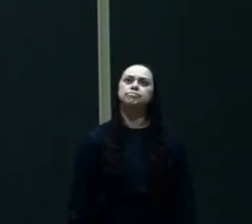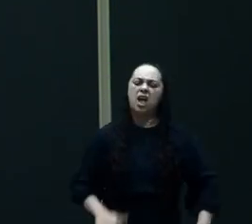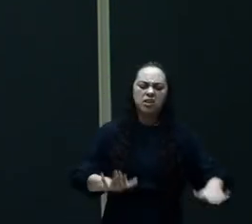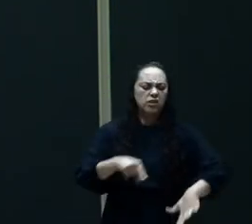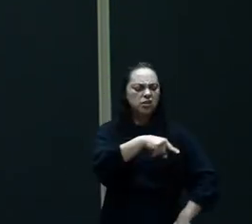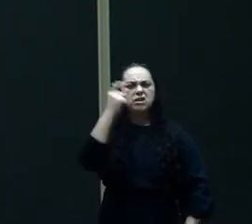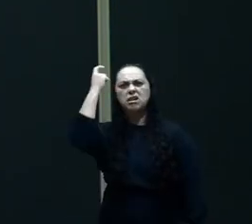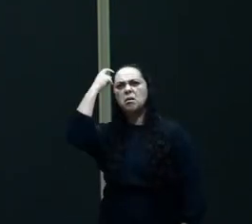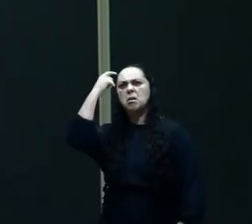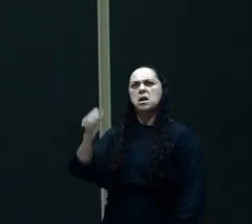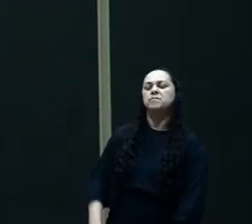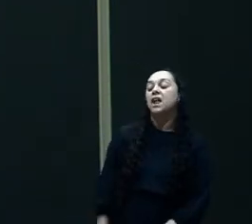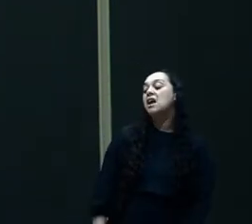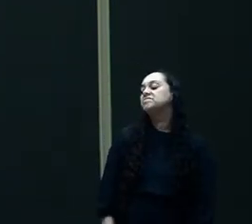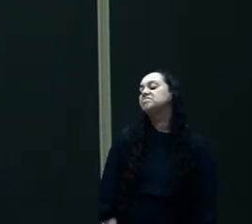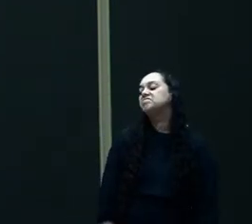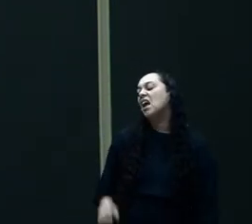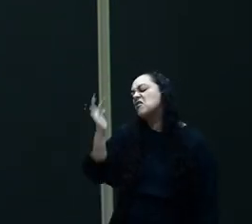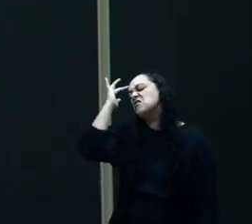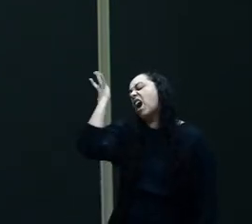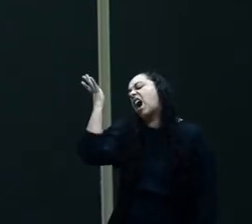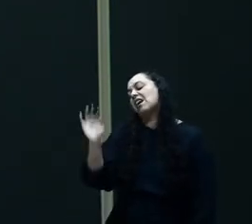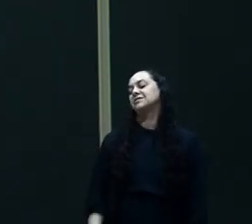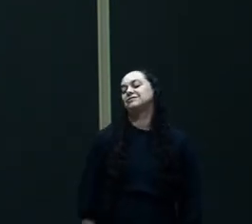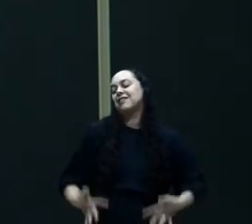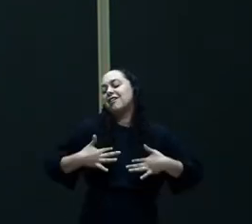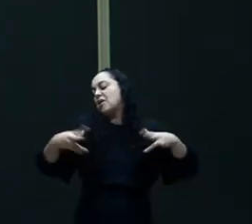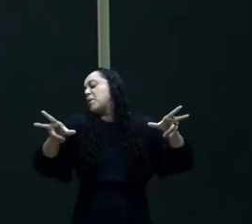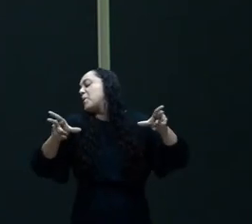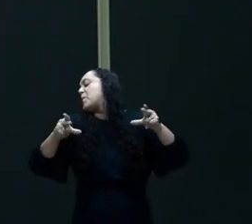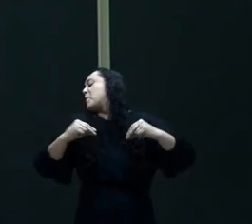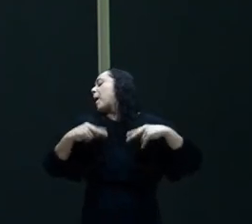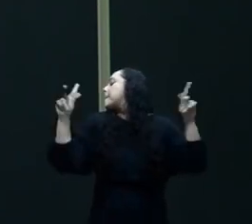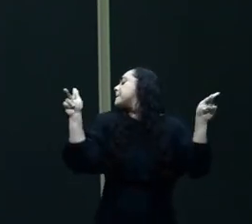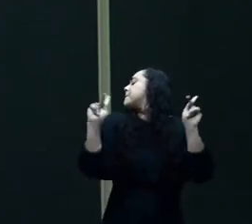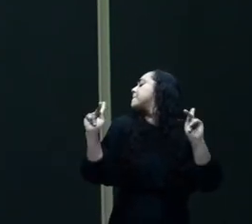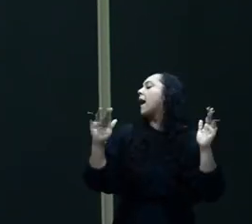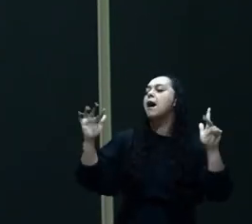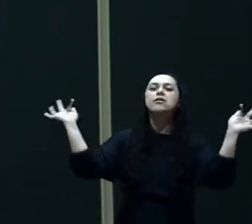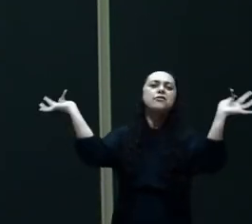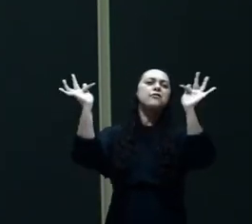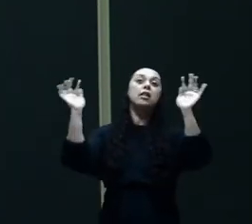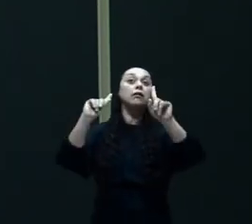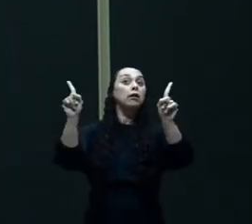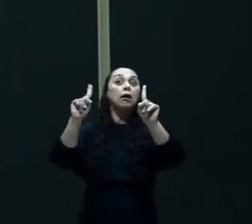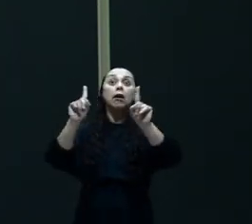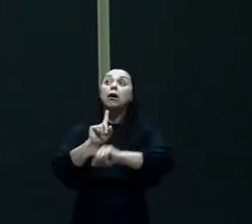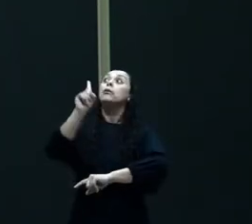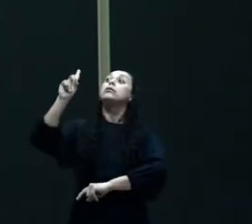você Por que você acha que vai ser só conforto não Deus nos põe à